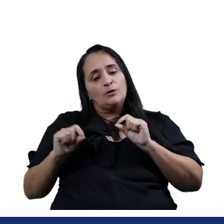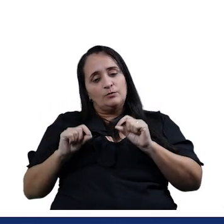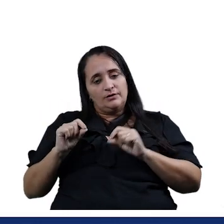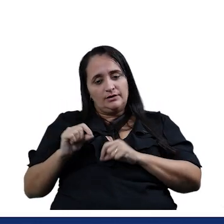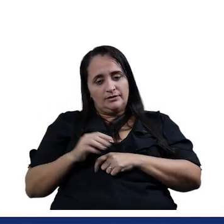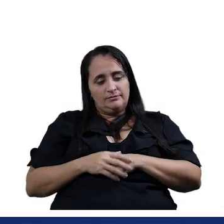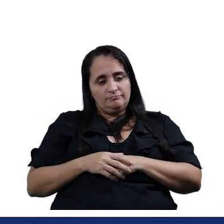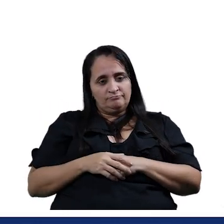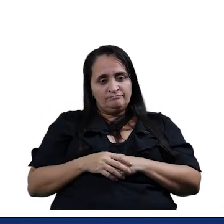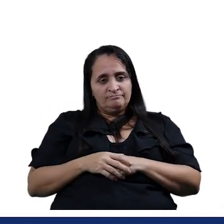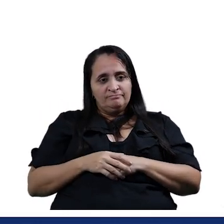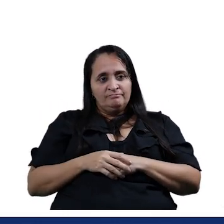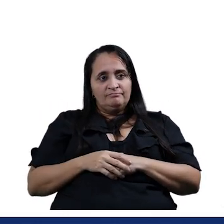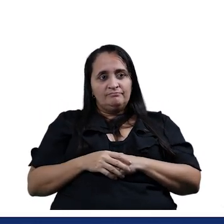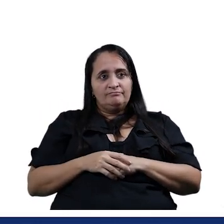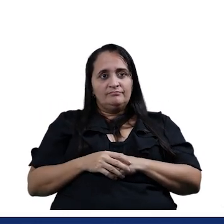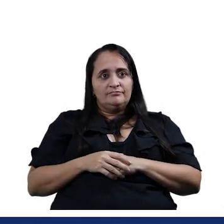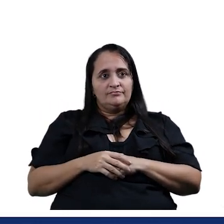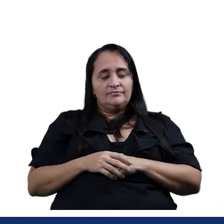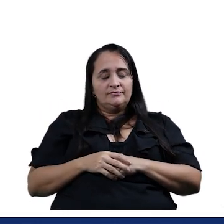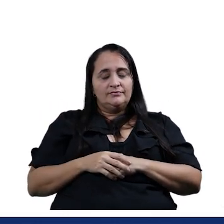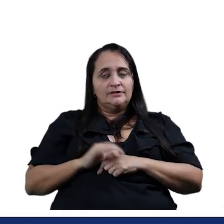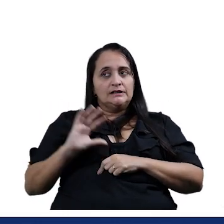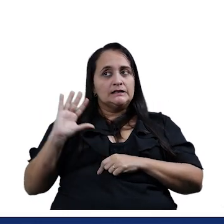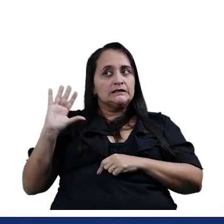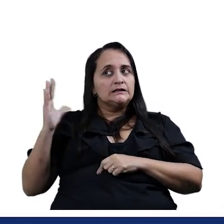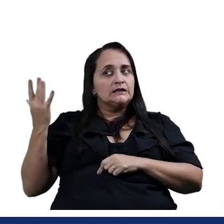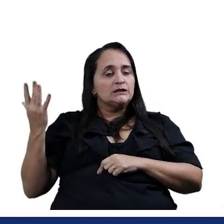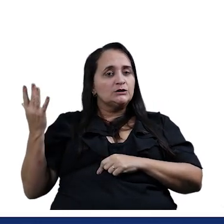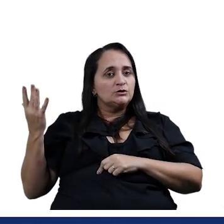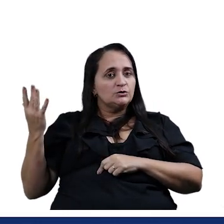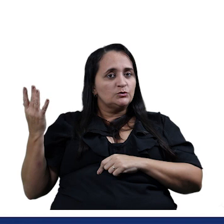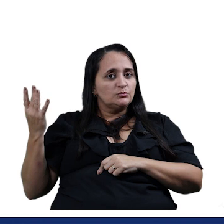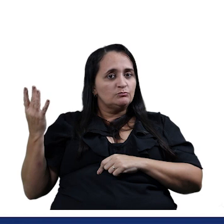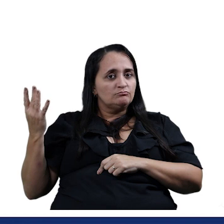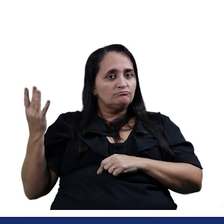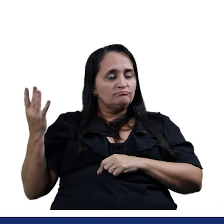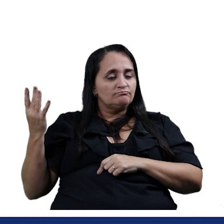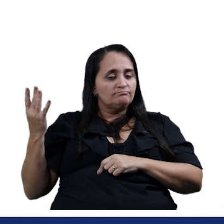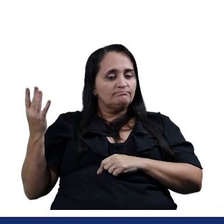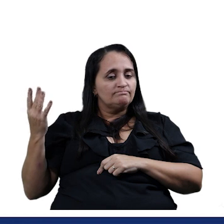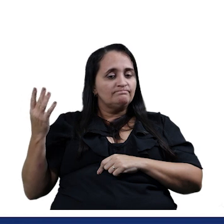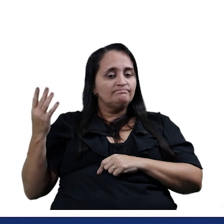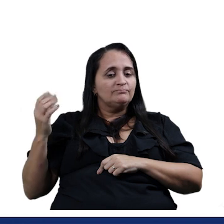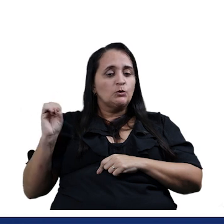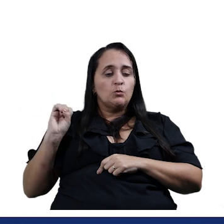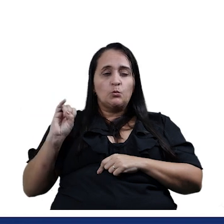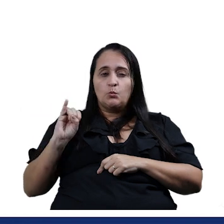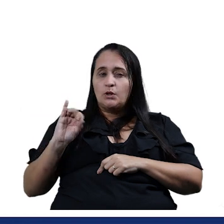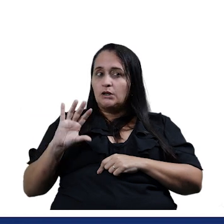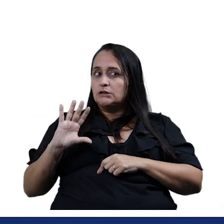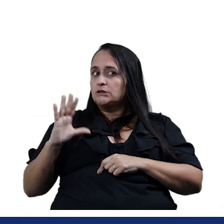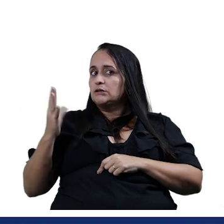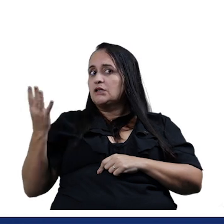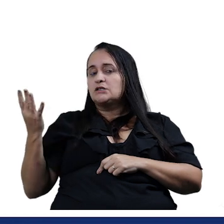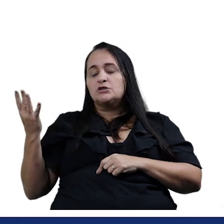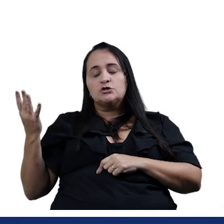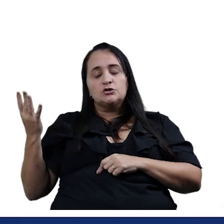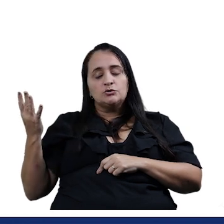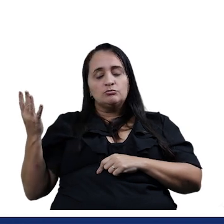aqui, afinal, se decidiu. Quando ela se